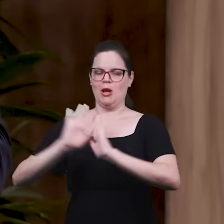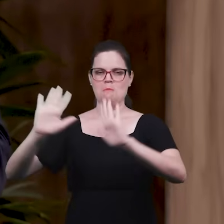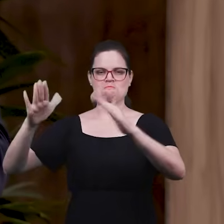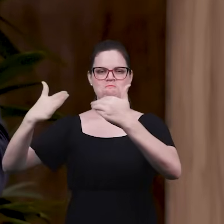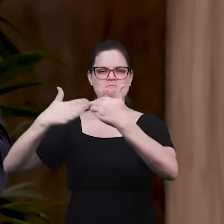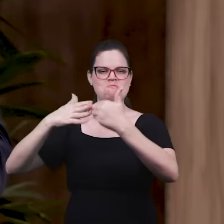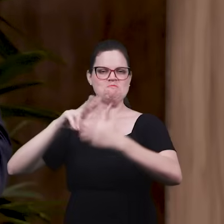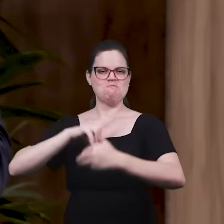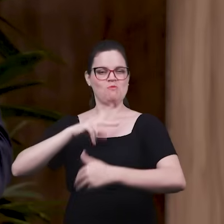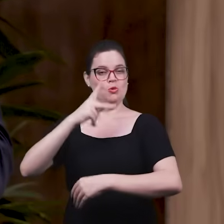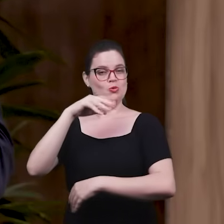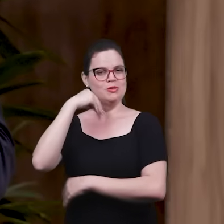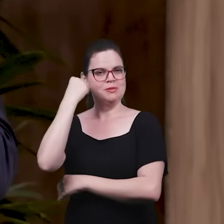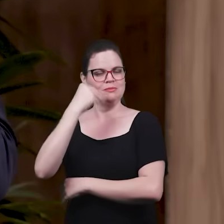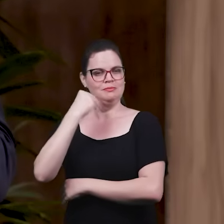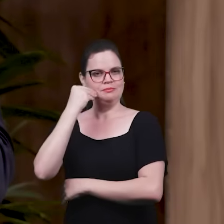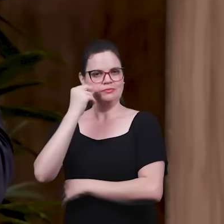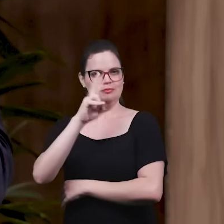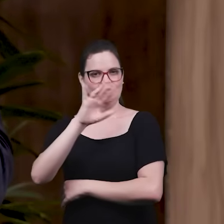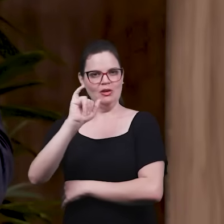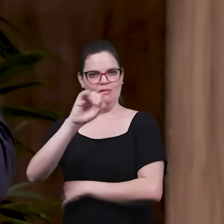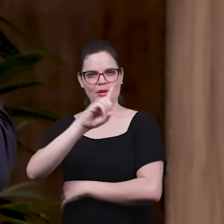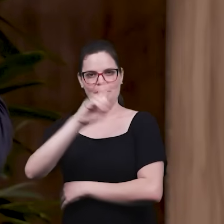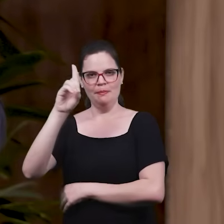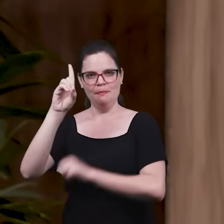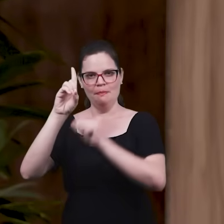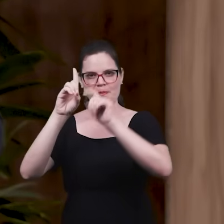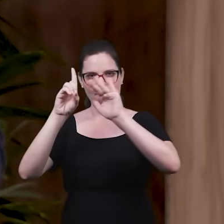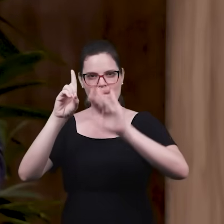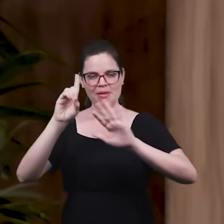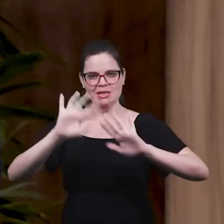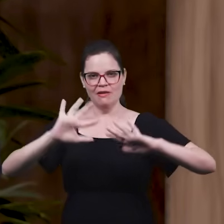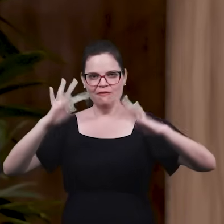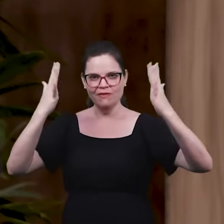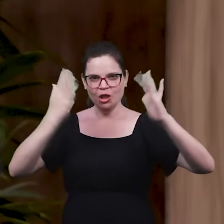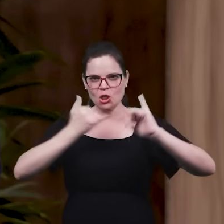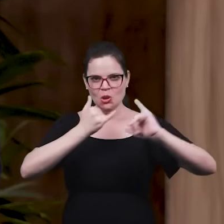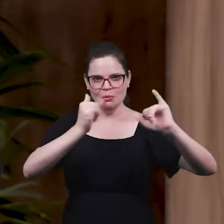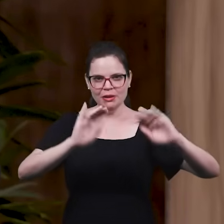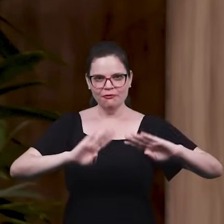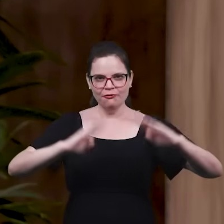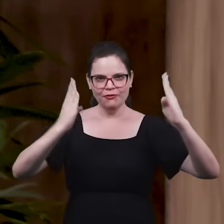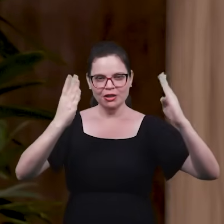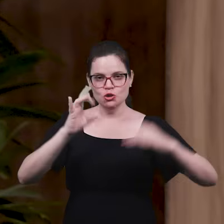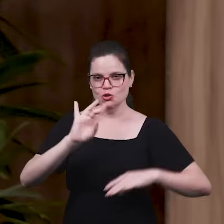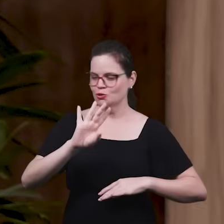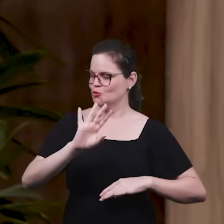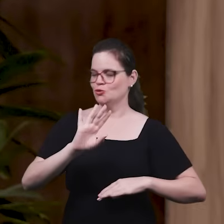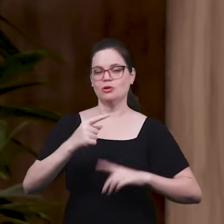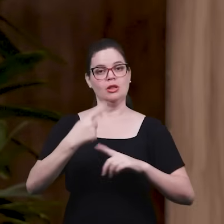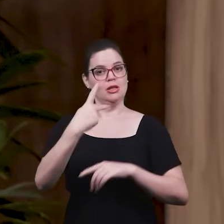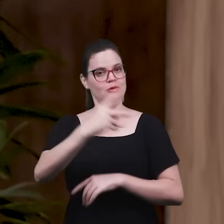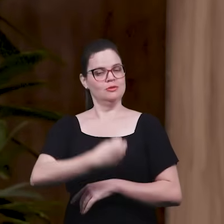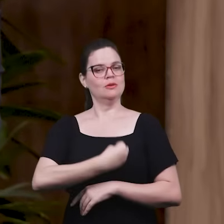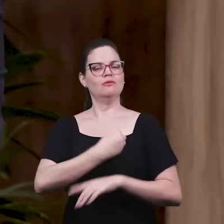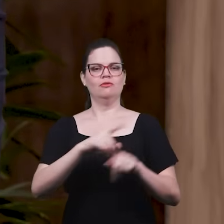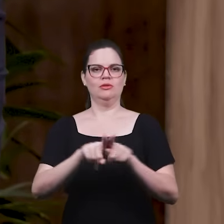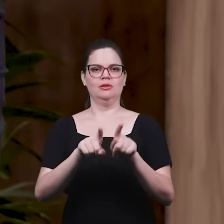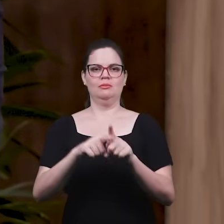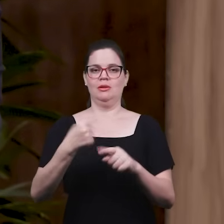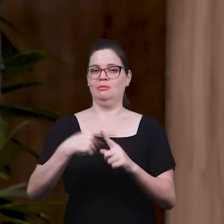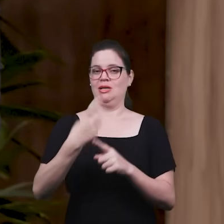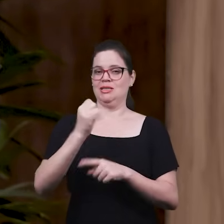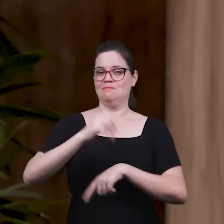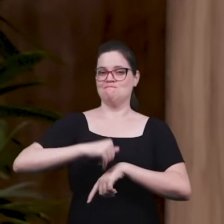vai operar uma bênção, não só no evento, mas também na sua vida. Porque quanto mais nos dedicamos ao